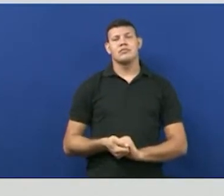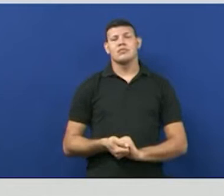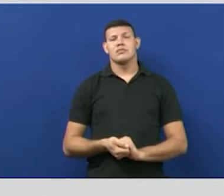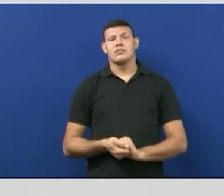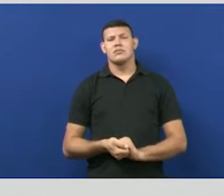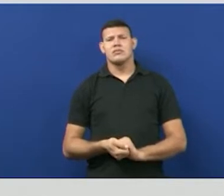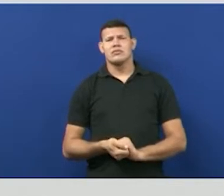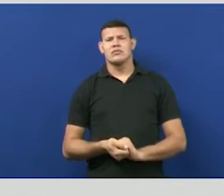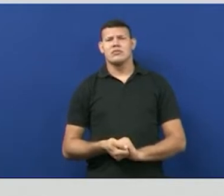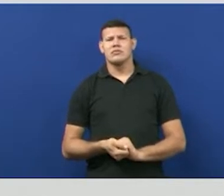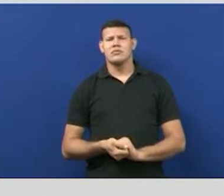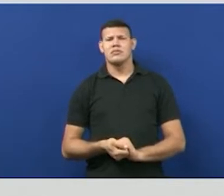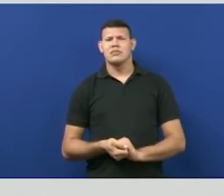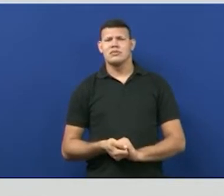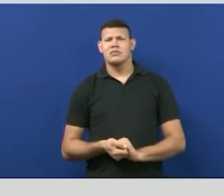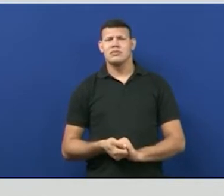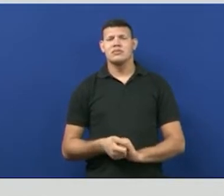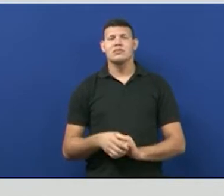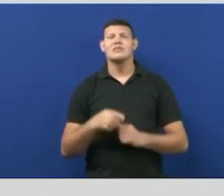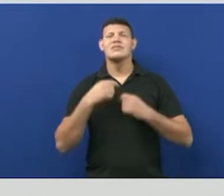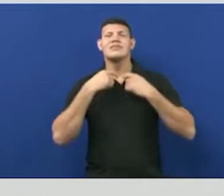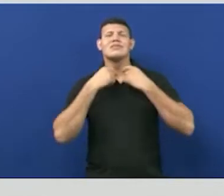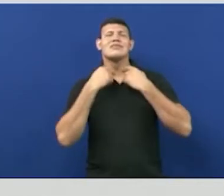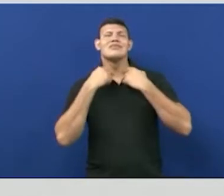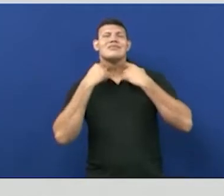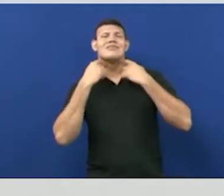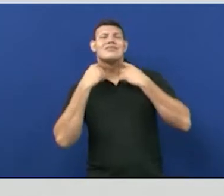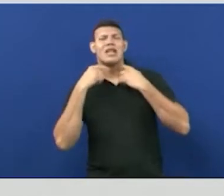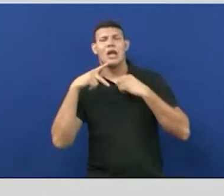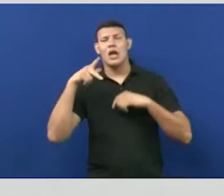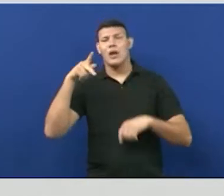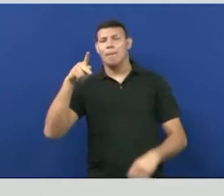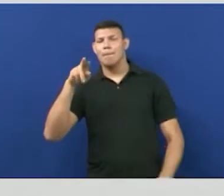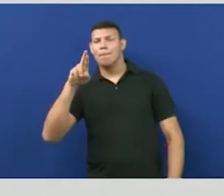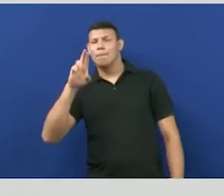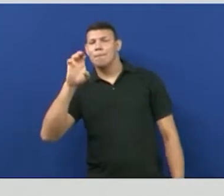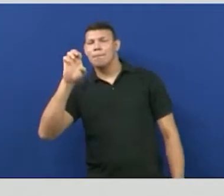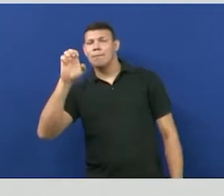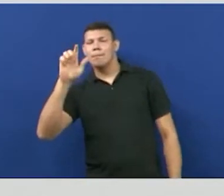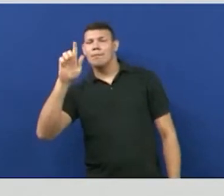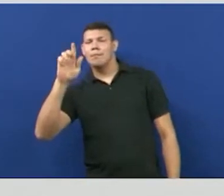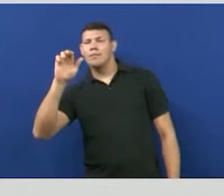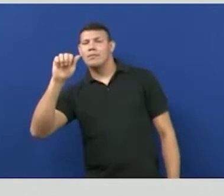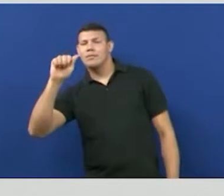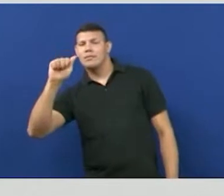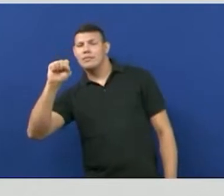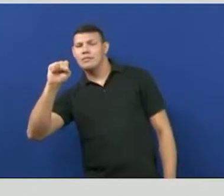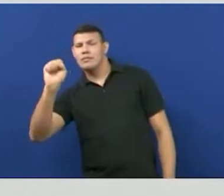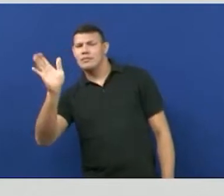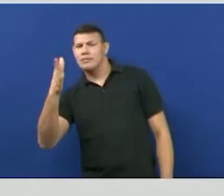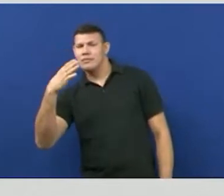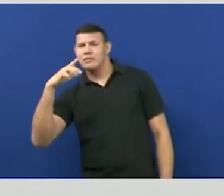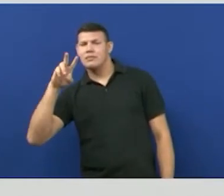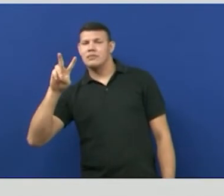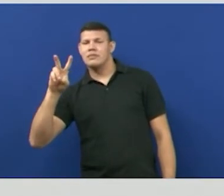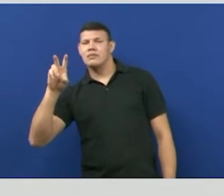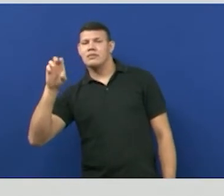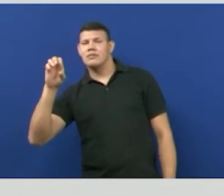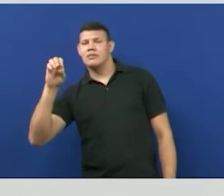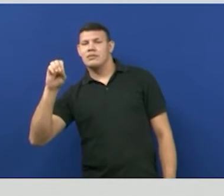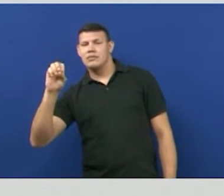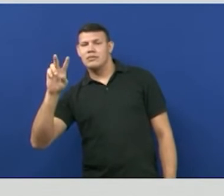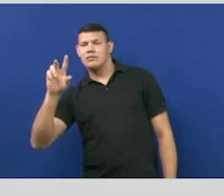devido à presença das chamadas pregas vocais, que fazem parte aqui da nossa região bucal.